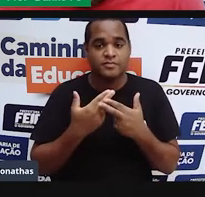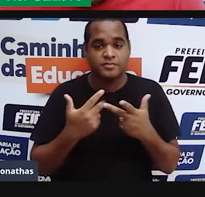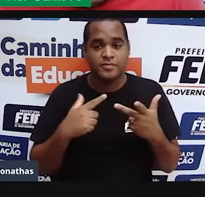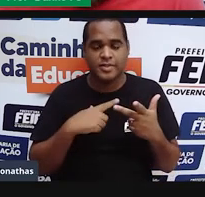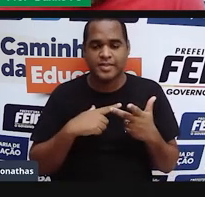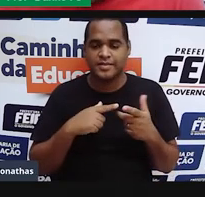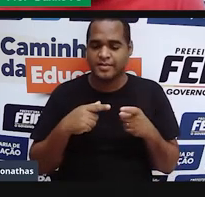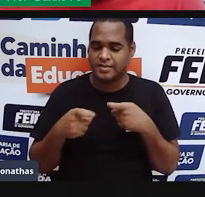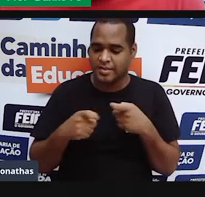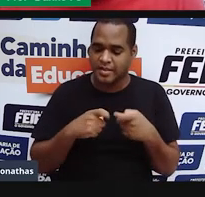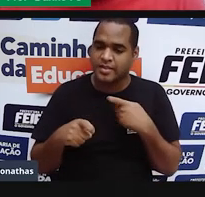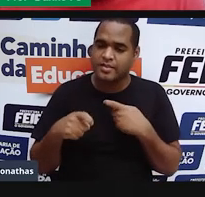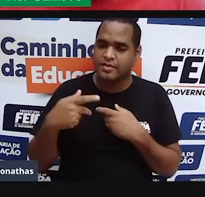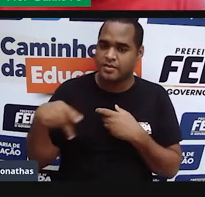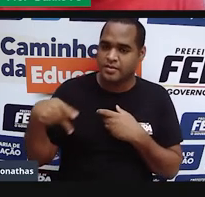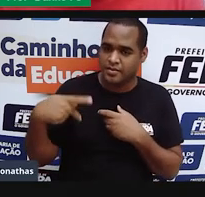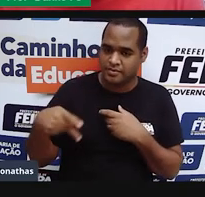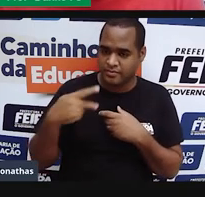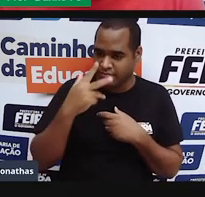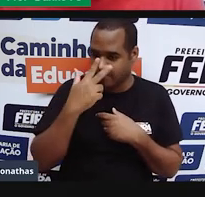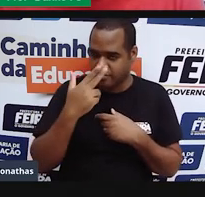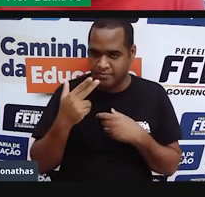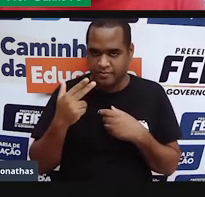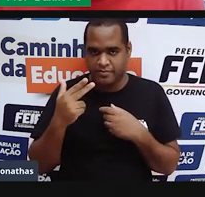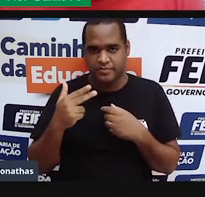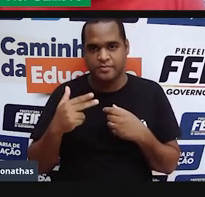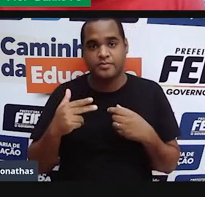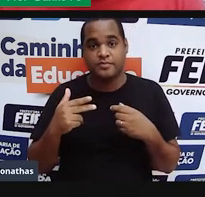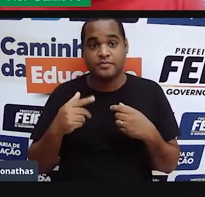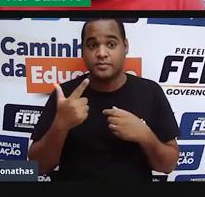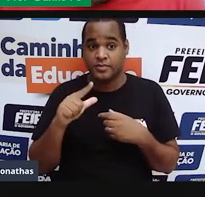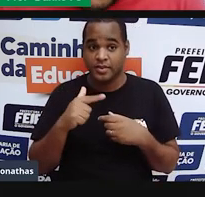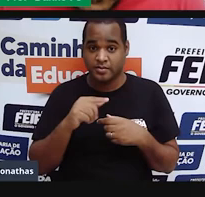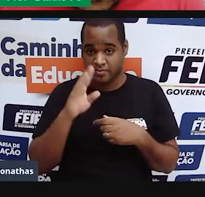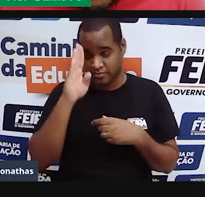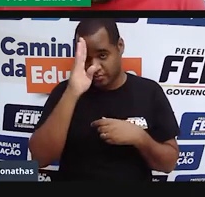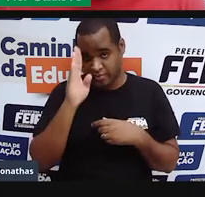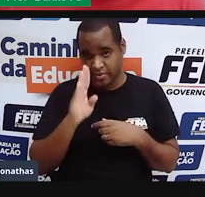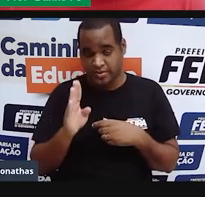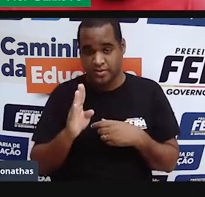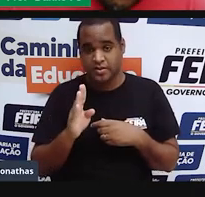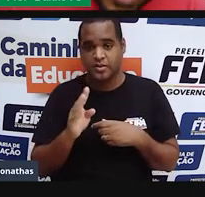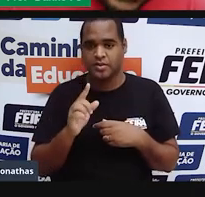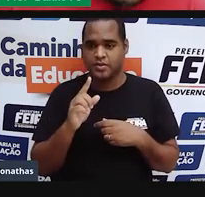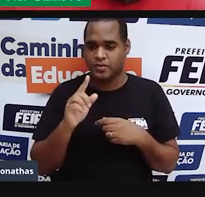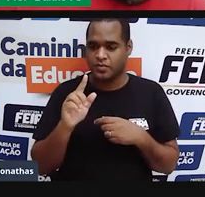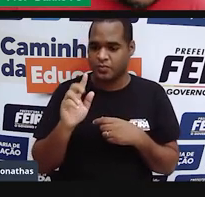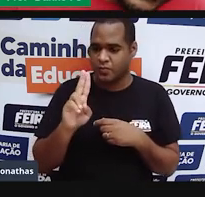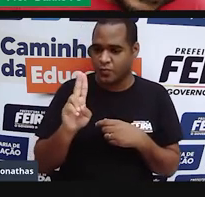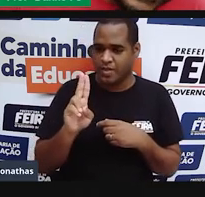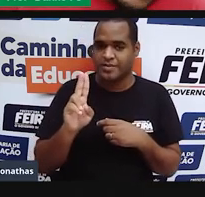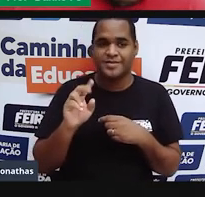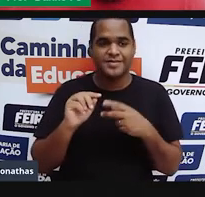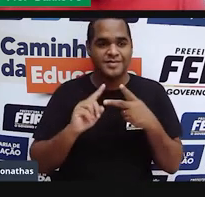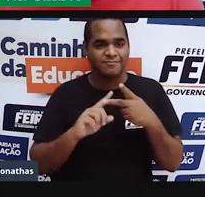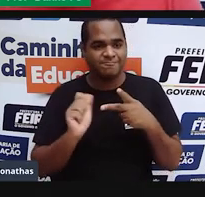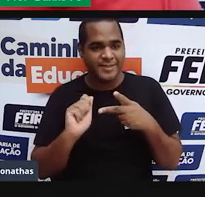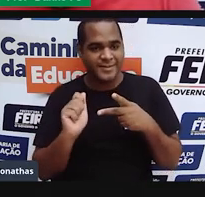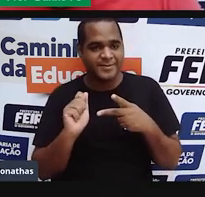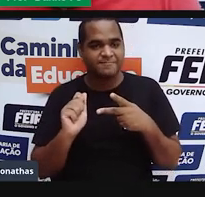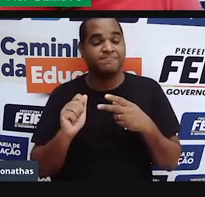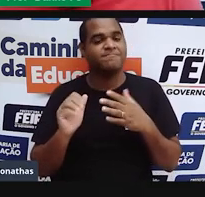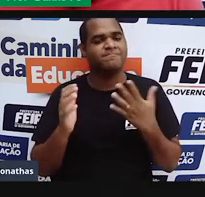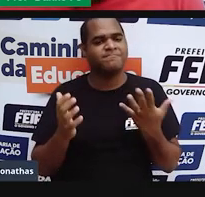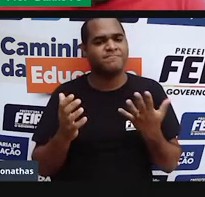explode a Guerra do Paraguai. Esse conflito entre Brasil, Uruguai e Argentina contra